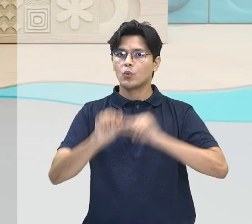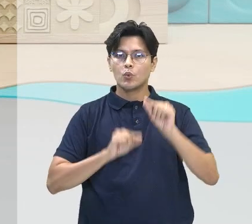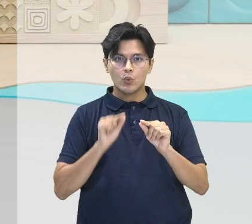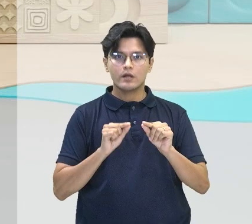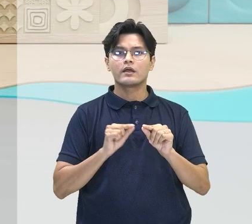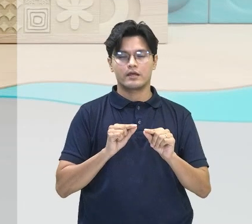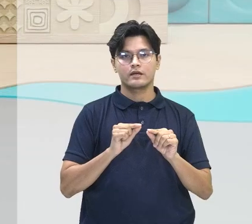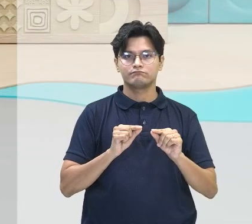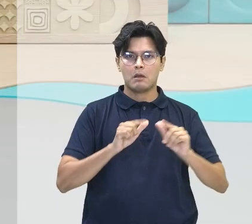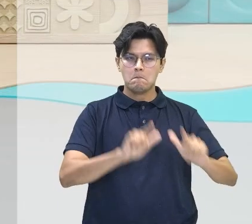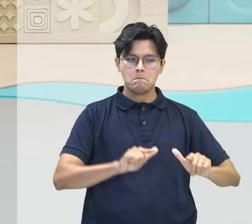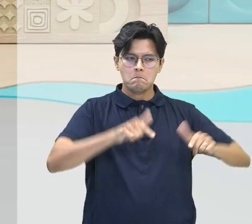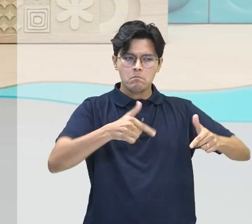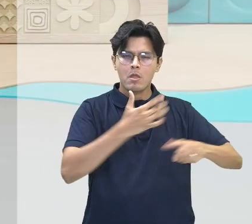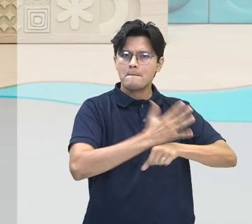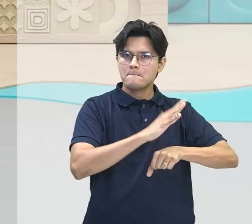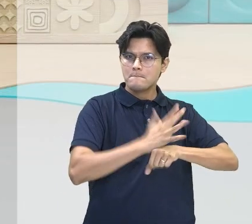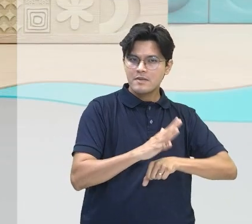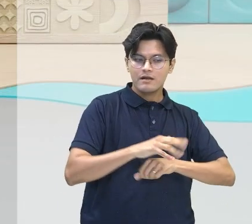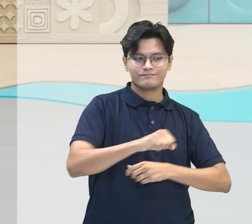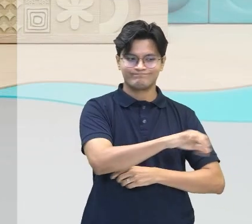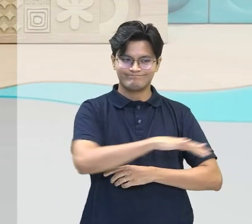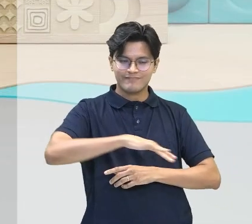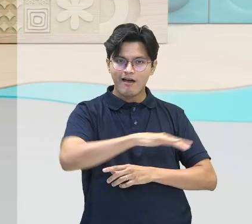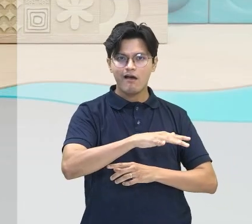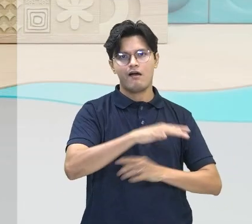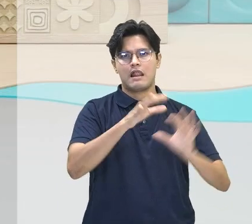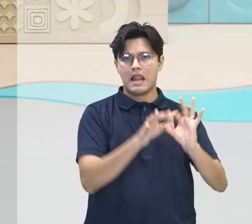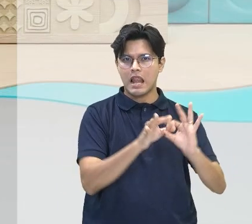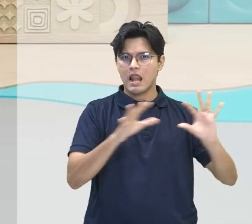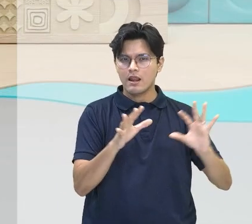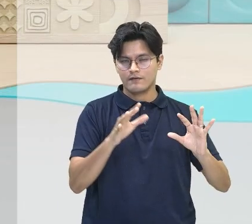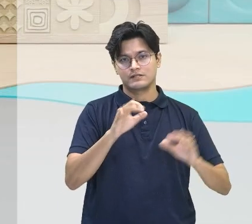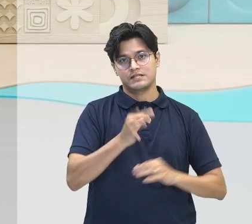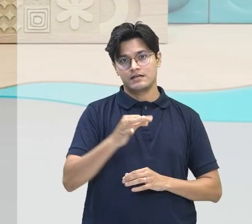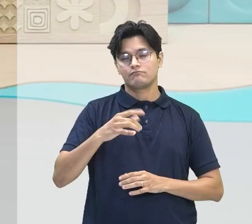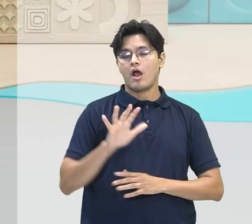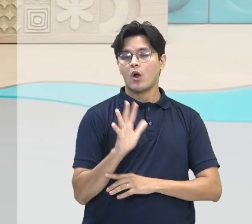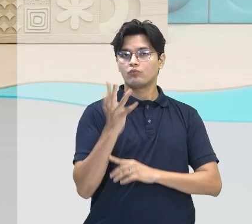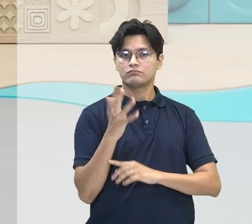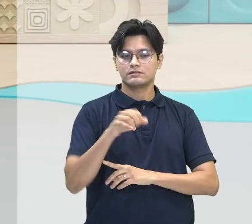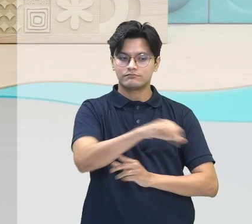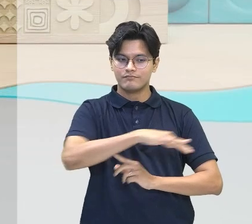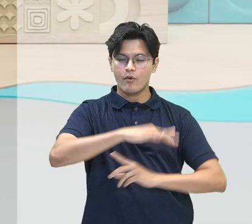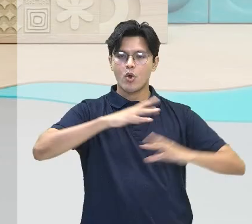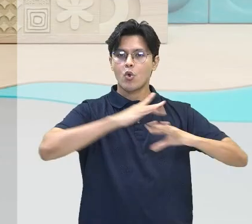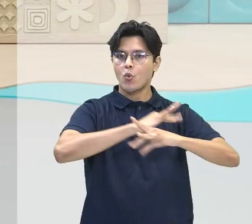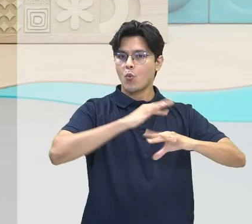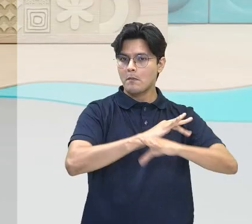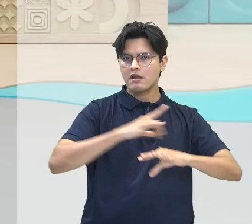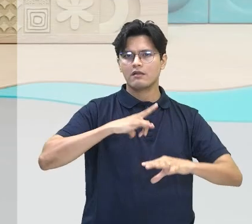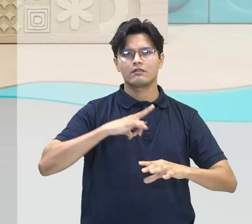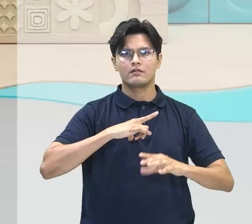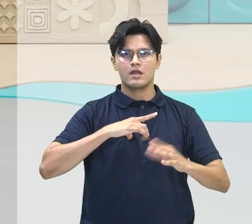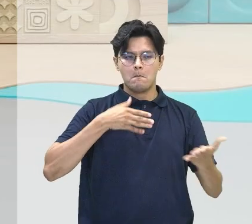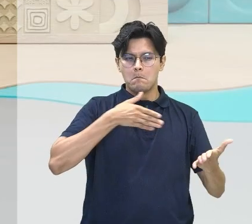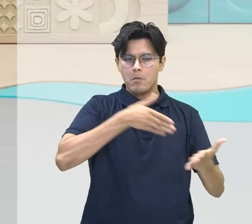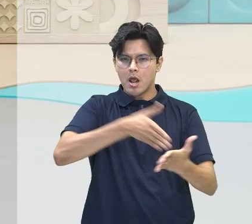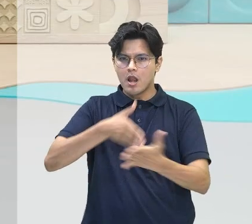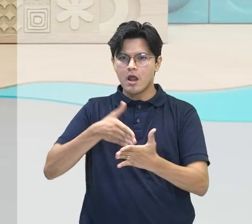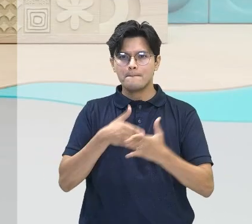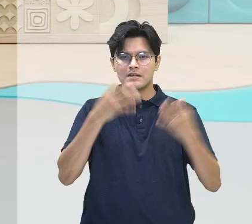elas acontecem justamente nesse ambiente urbano, onde traz esses desafios que são inerentes ali aos